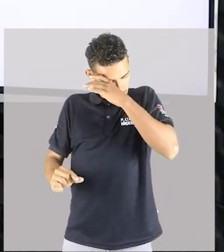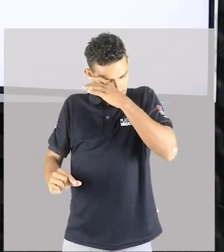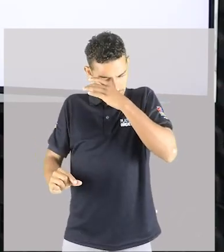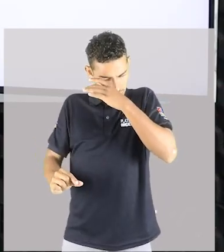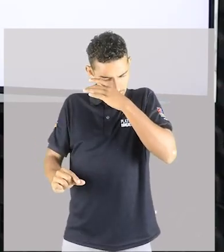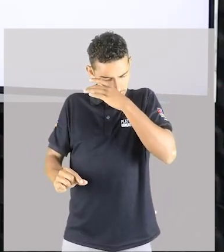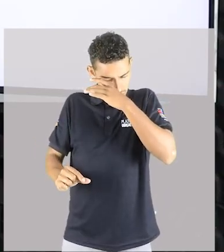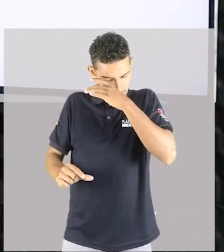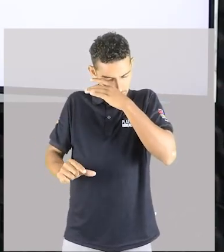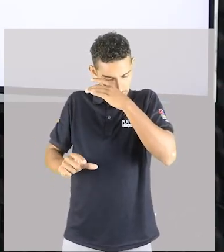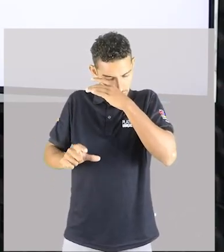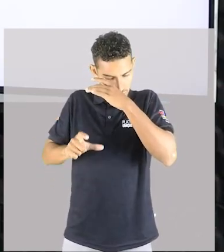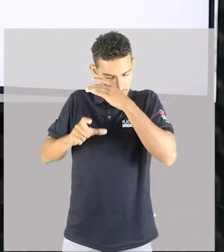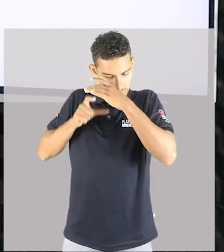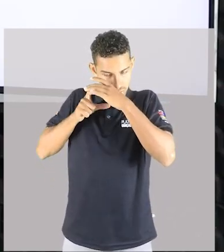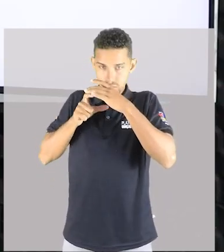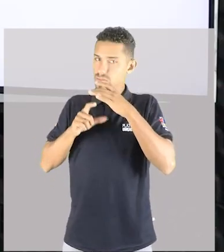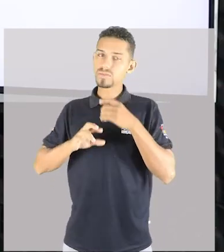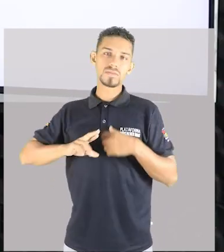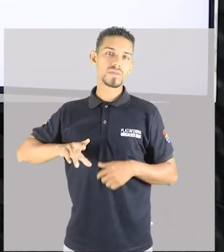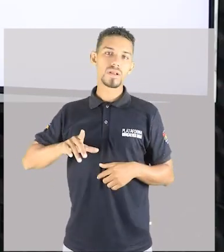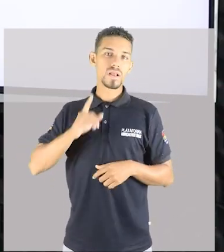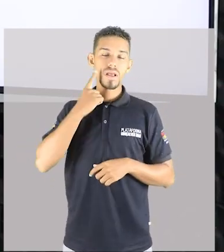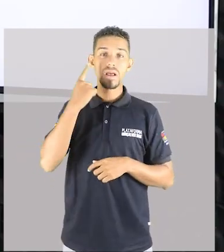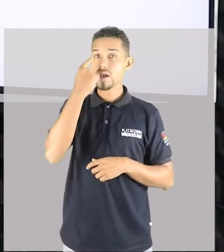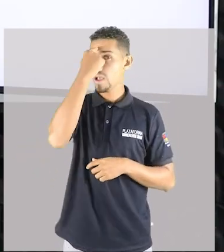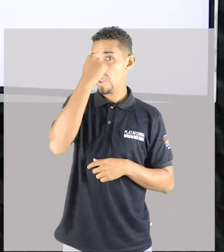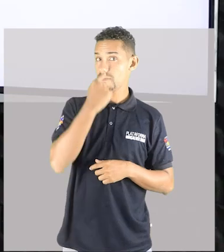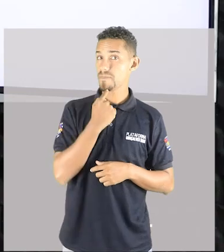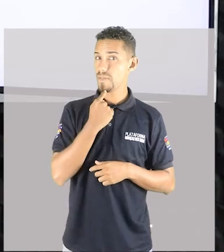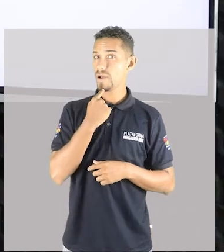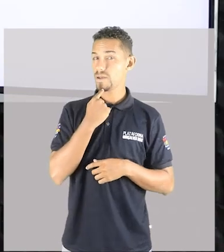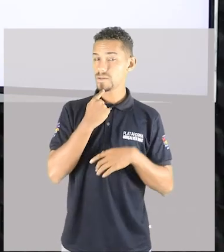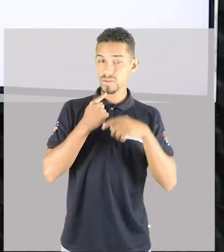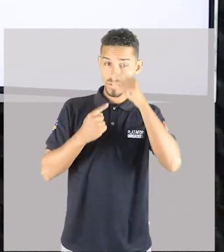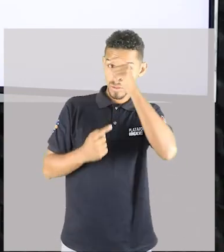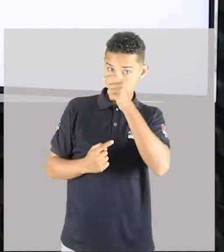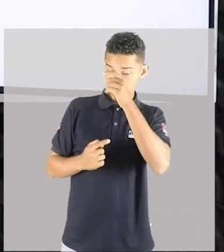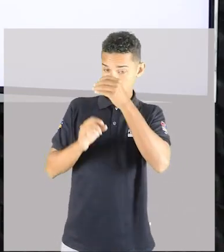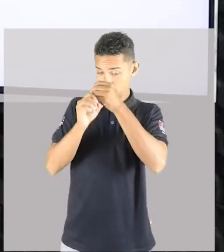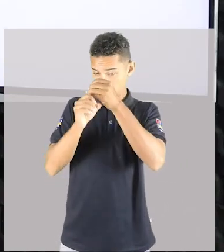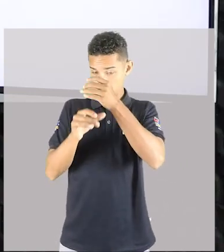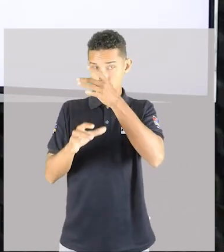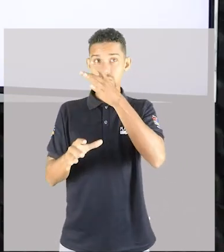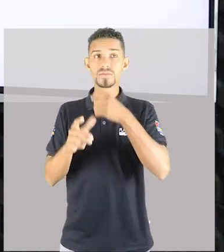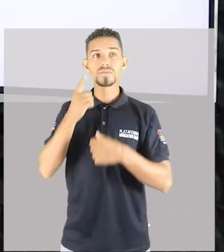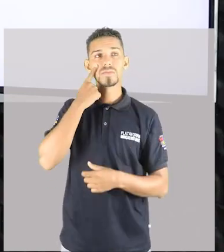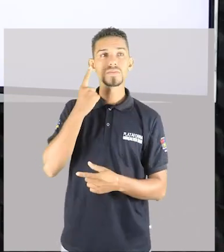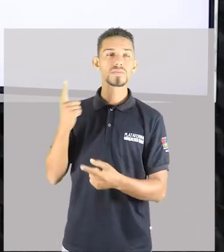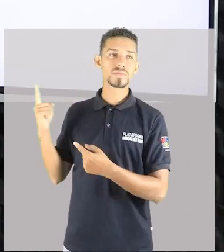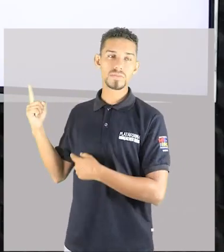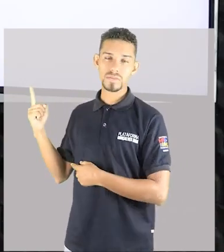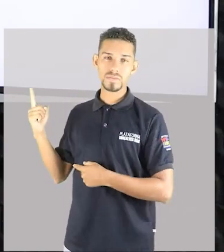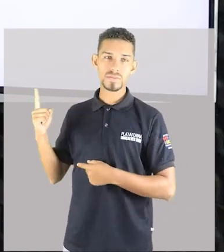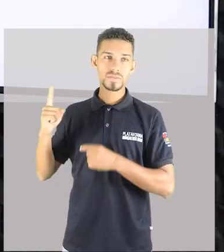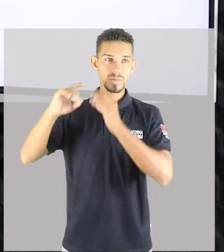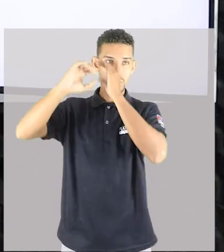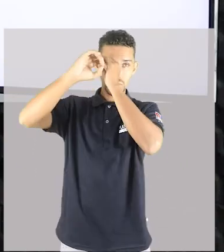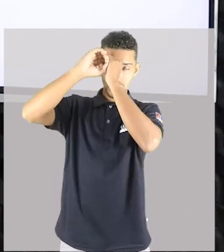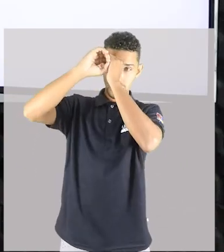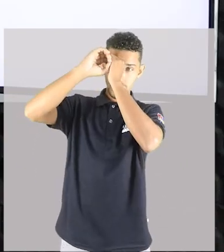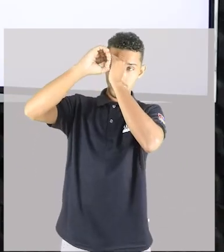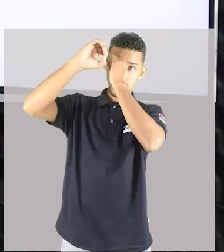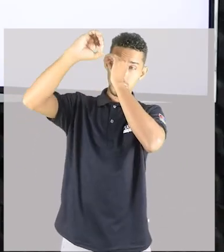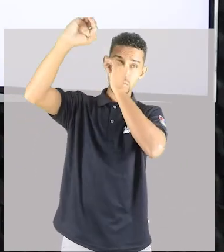Só a imagem que está mais próxima da gente. Luneta e telescópio. São esses carinhas aqui, ó. Luneta, só